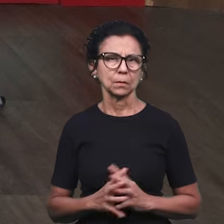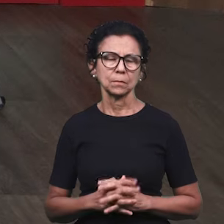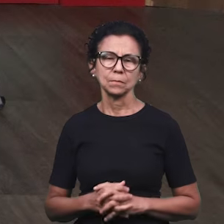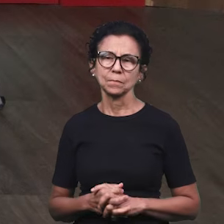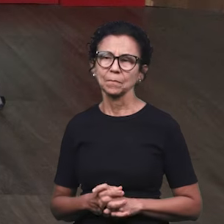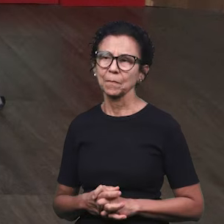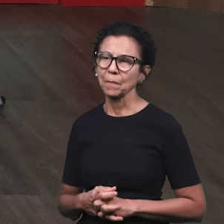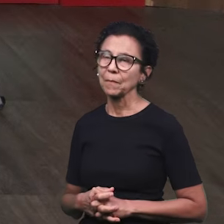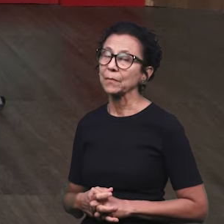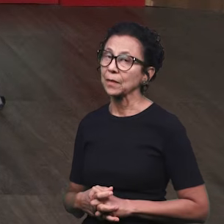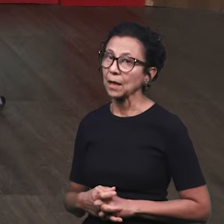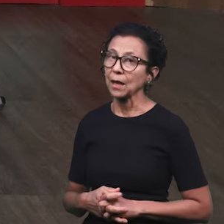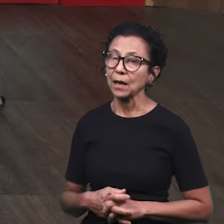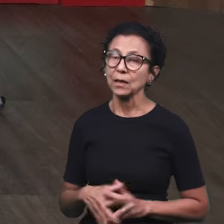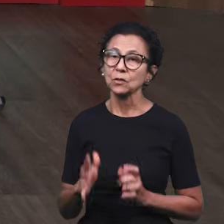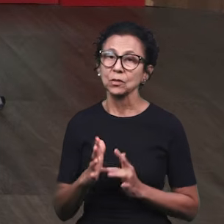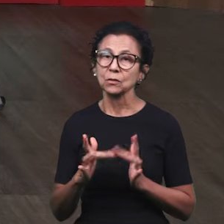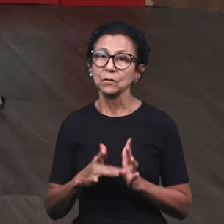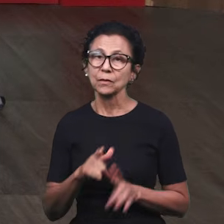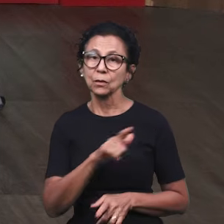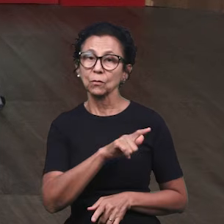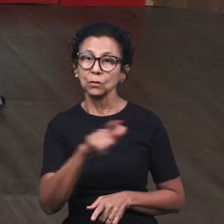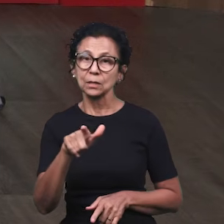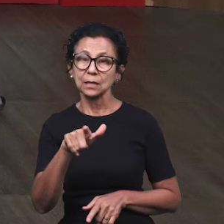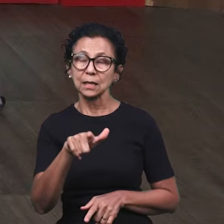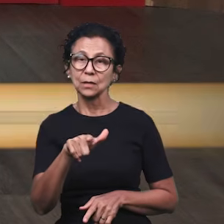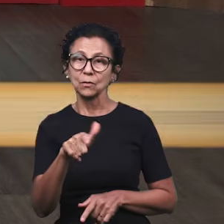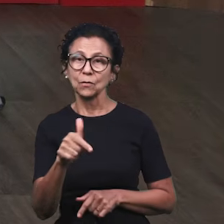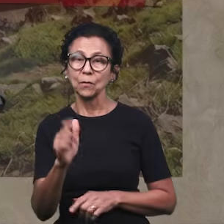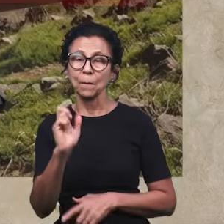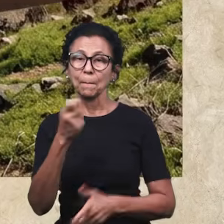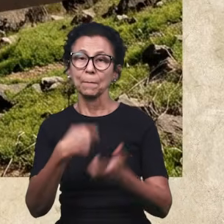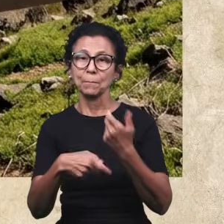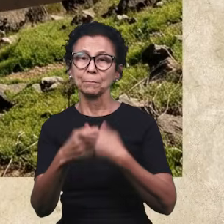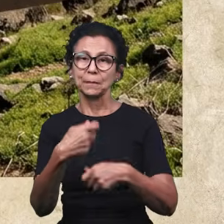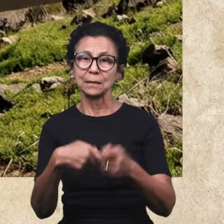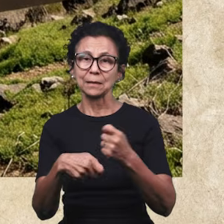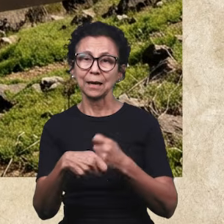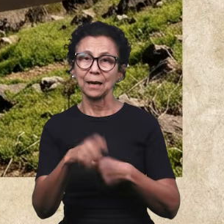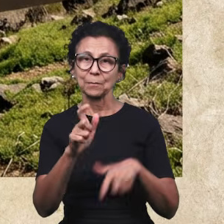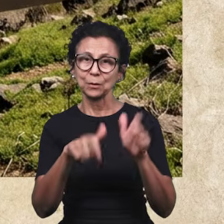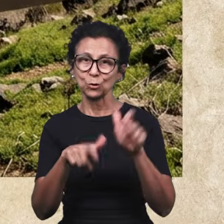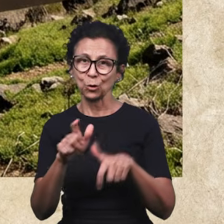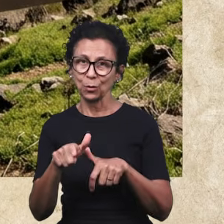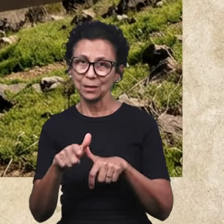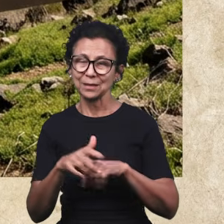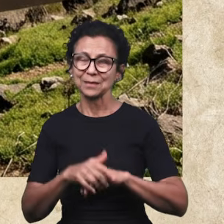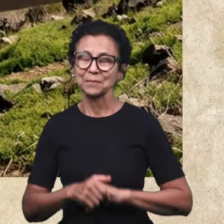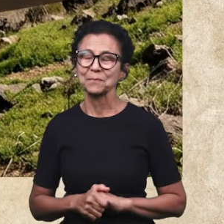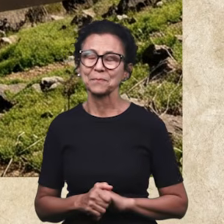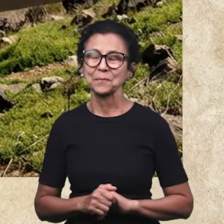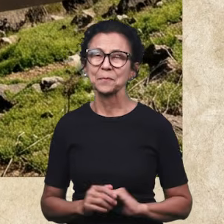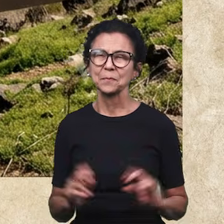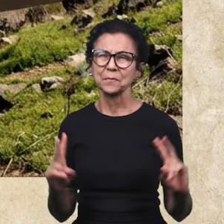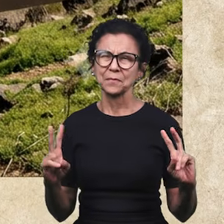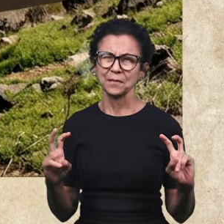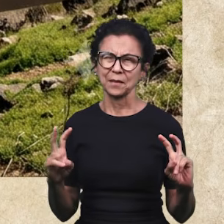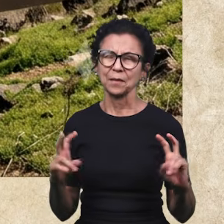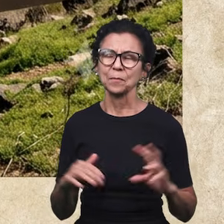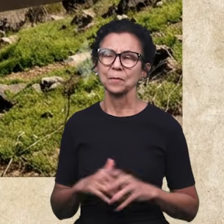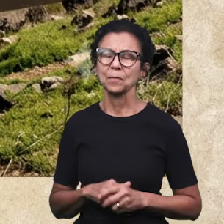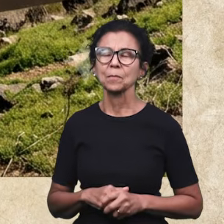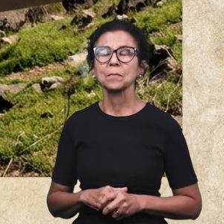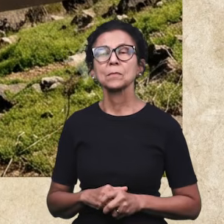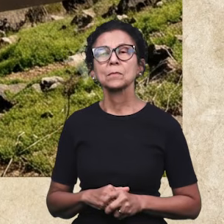aqui, né, profundidade 43 metros, né, uma média de profundidade de 26 metros. Então, por isso que